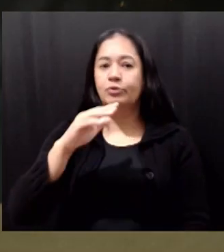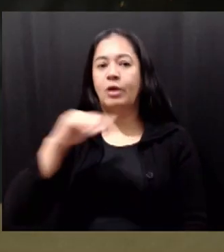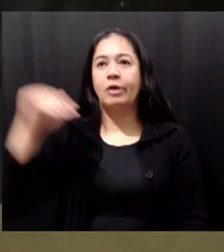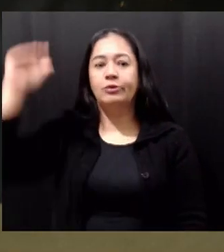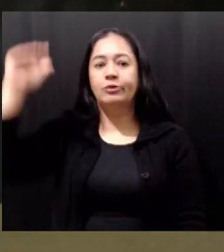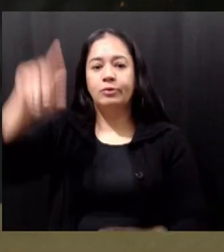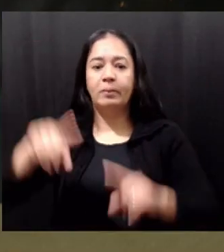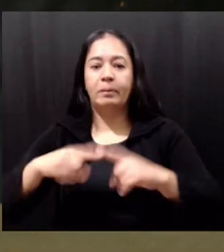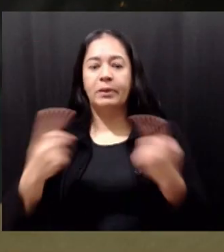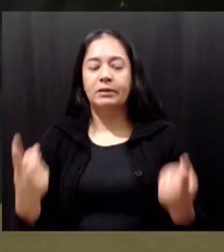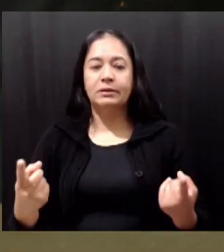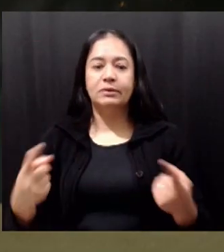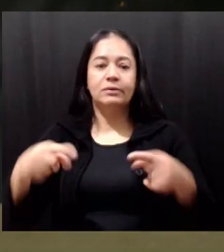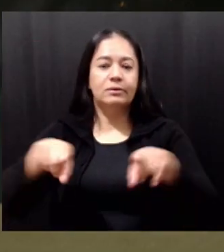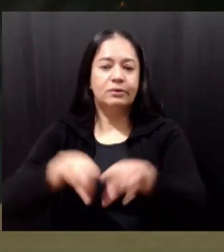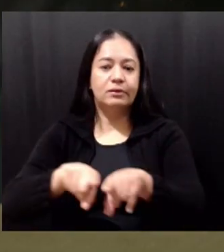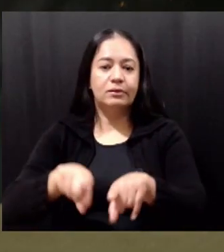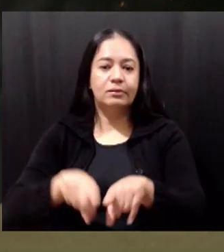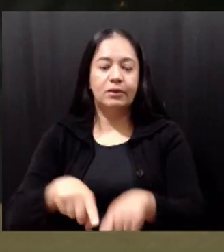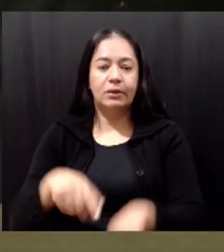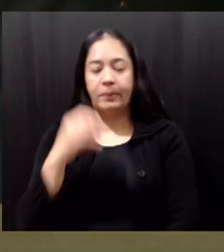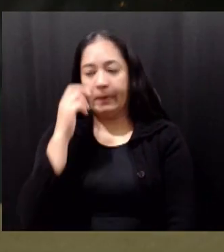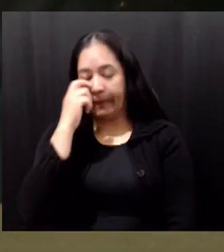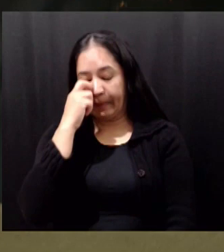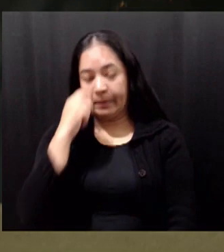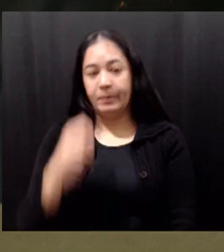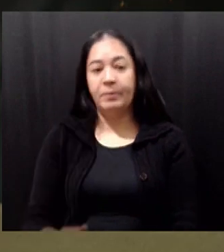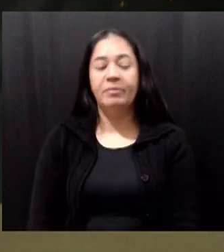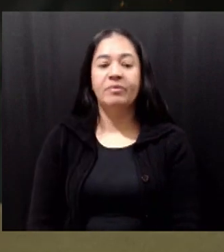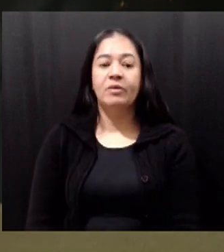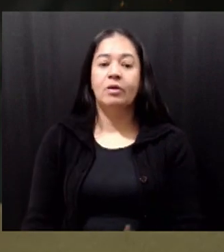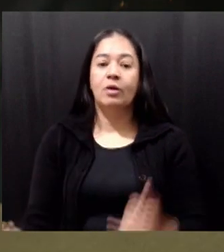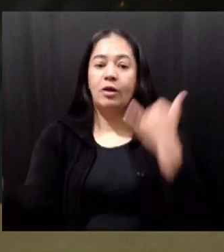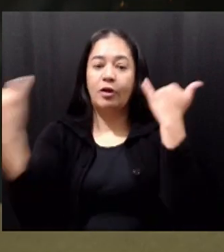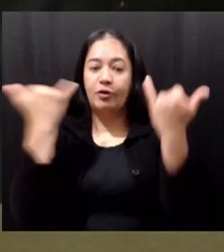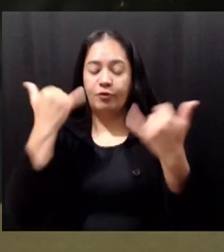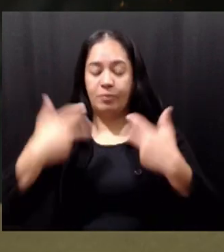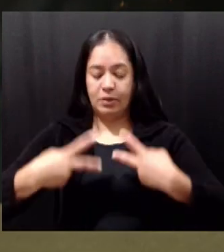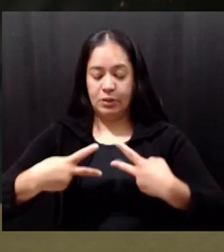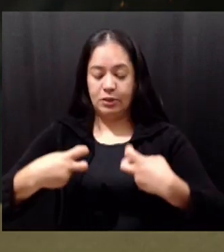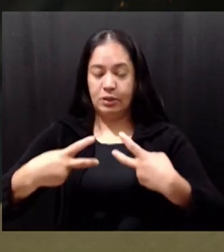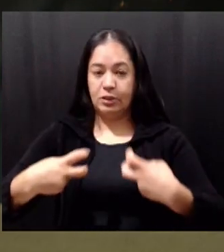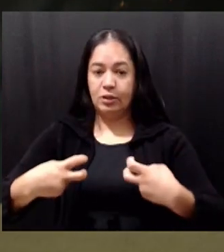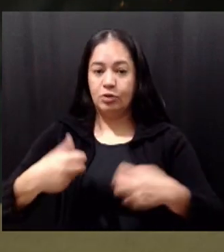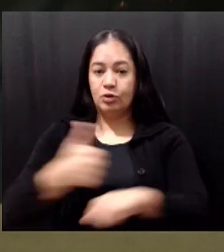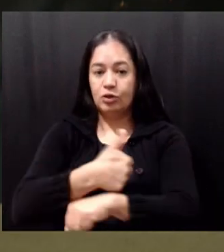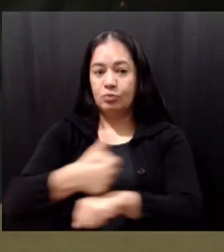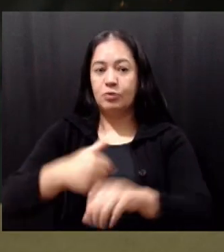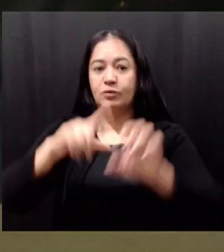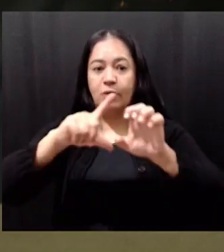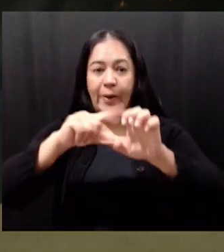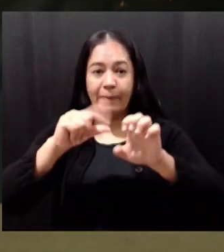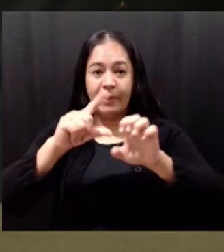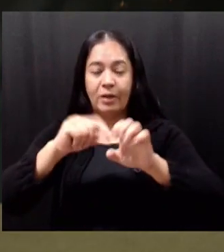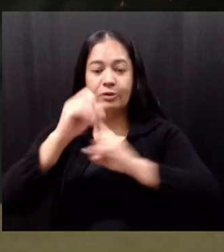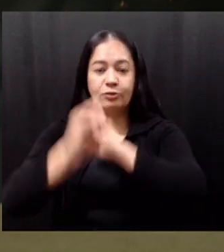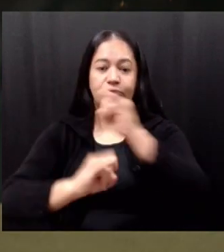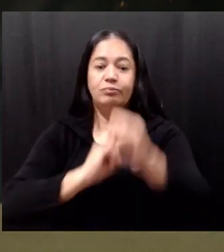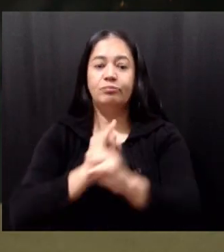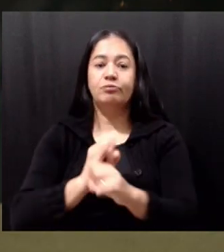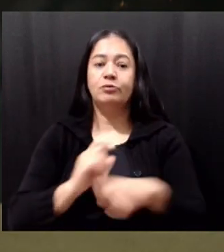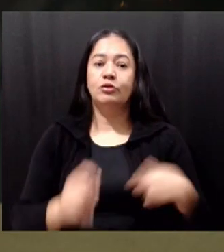também esse dado do Sebrae falando dos empreendedores digitais. Então a gente percebe que isso não